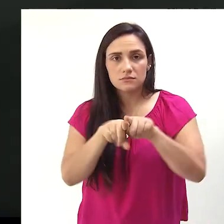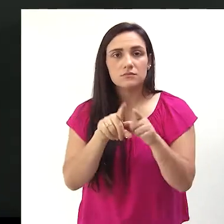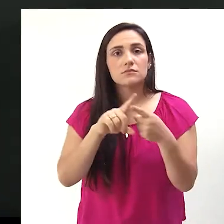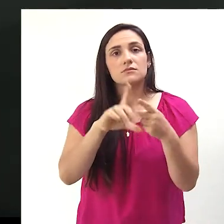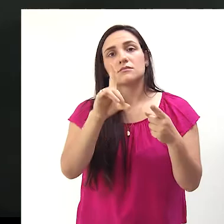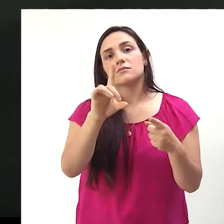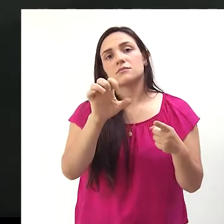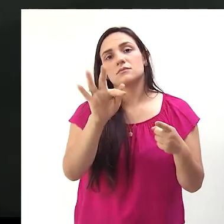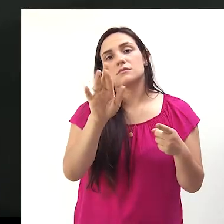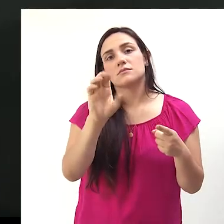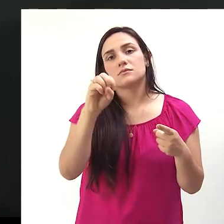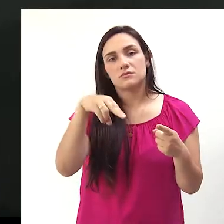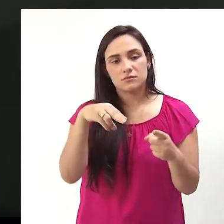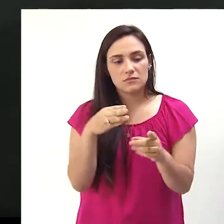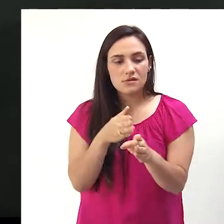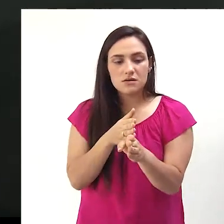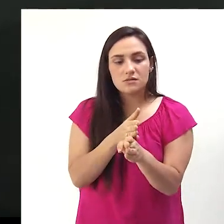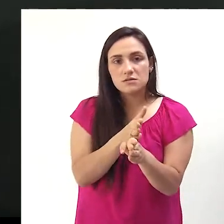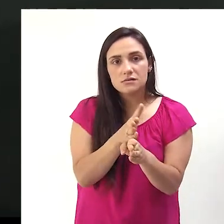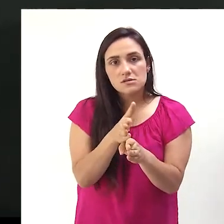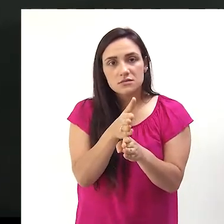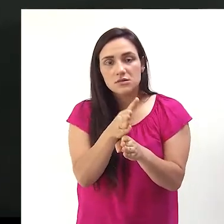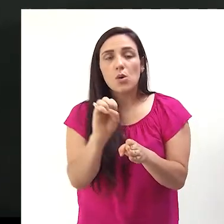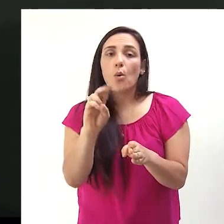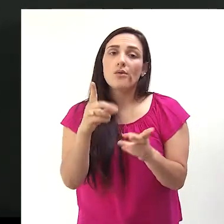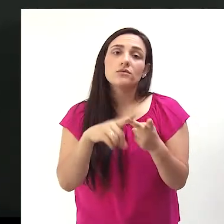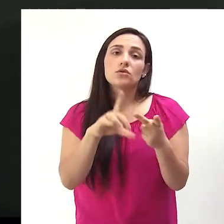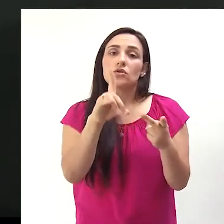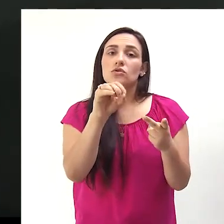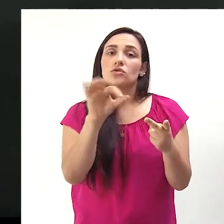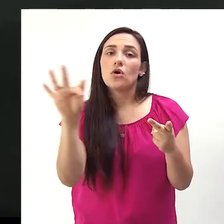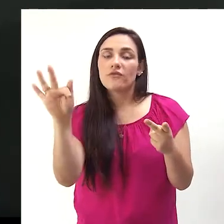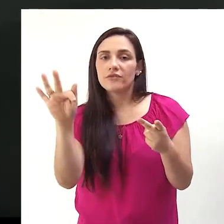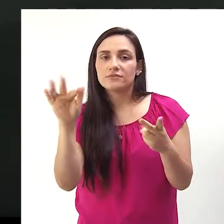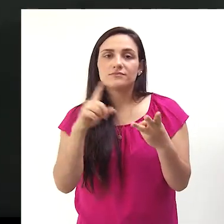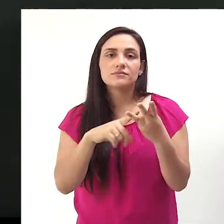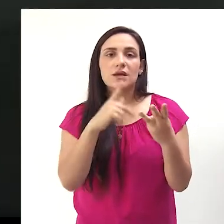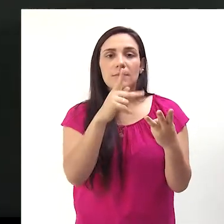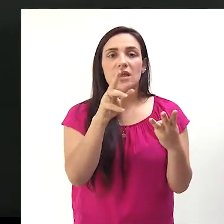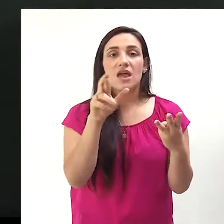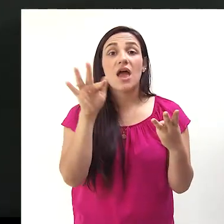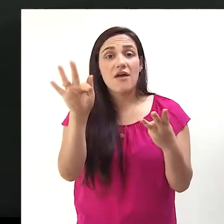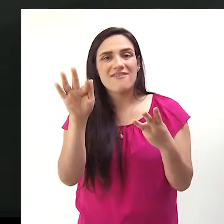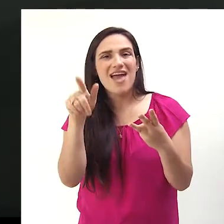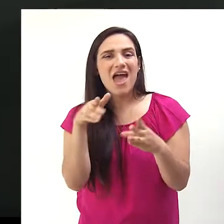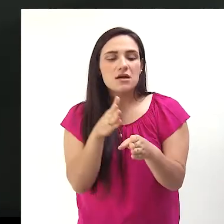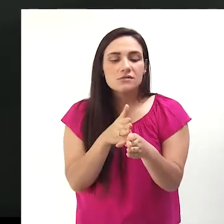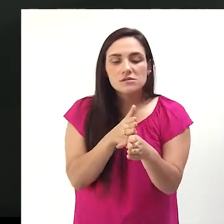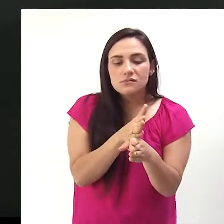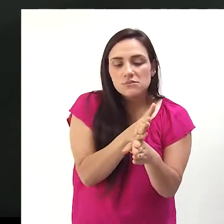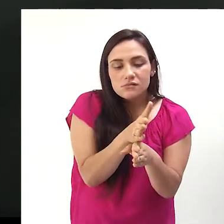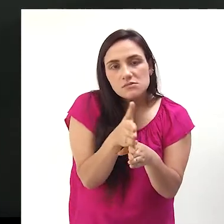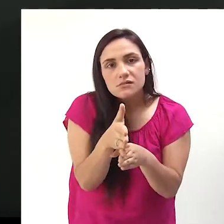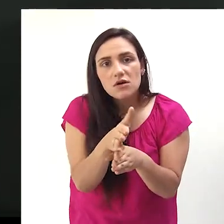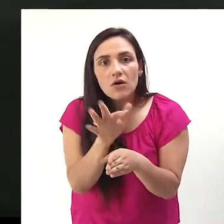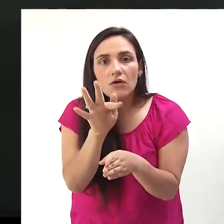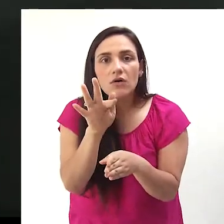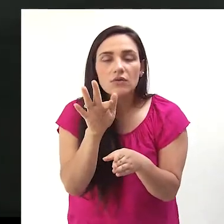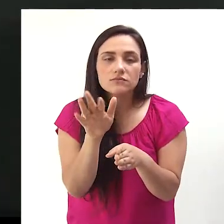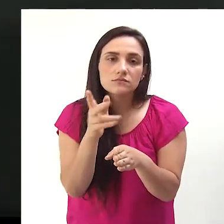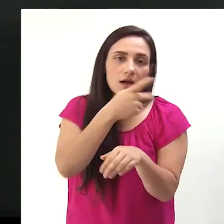exemplificando a DEFRON, que é uma unidade especializada já na área de fronteira, o DOF, a PRF, que está em